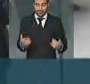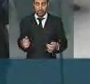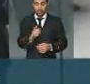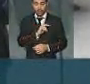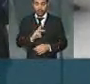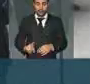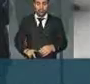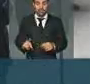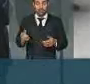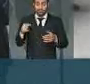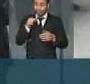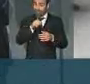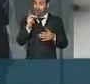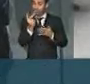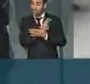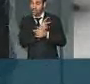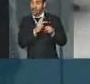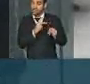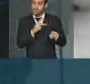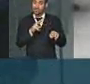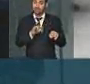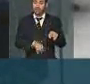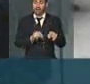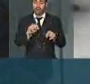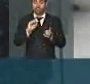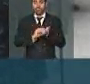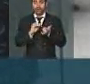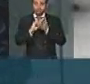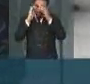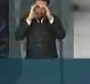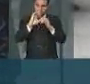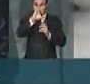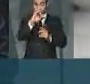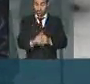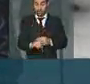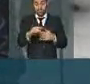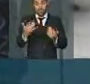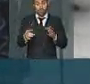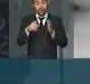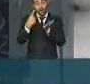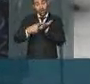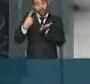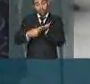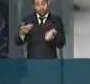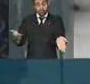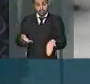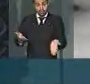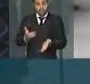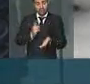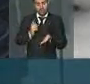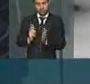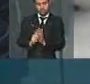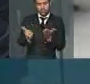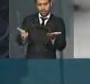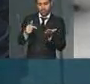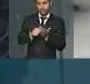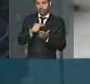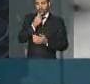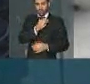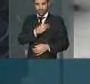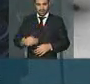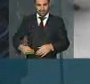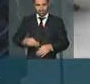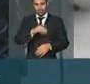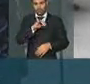direitos são feridos. E, por último, peço um esclarecimento à V. Exª. Com o acordo feito que hoje está nos jornais entre o ministro da